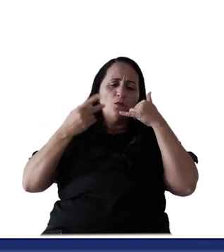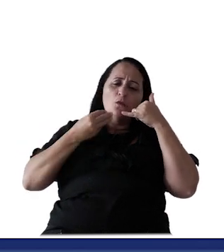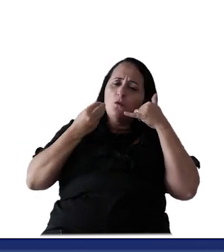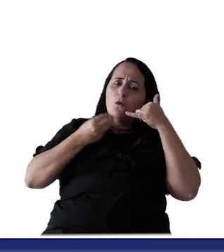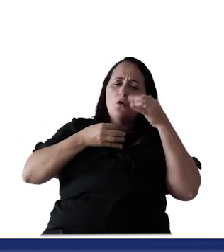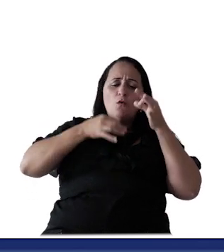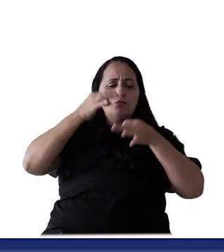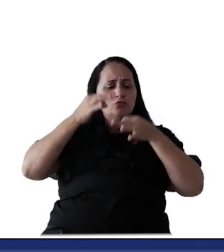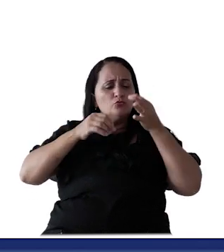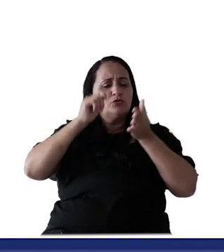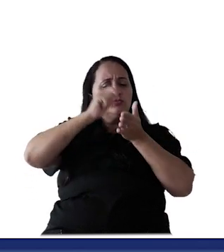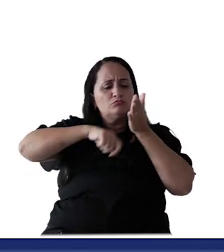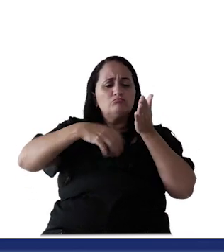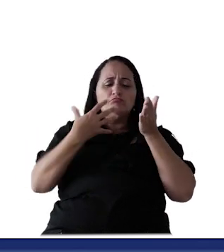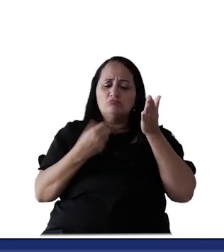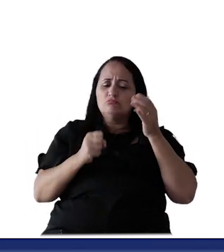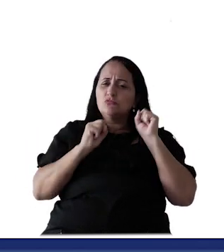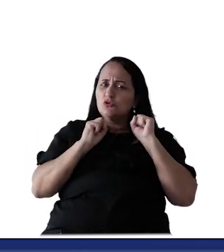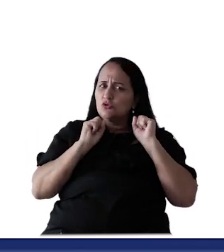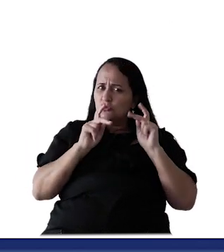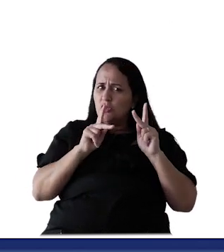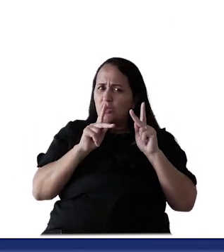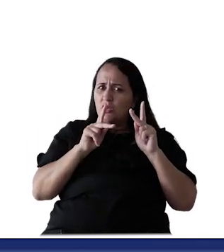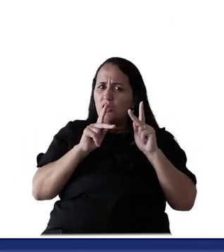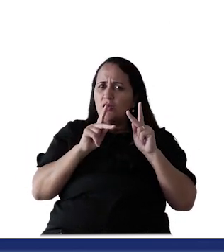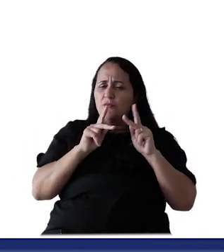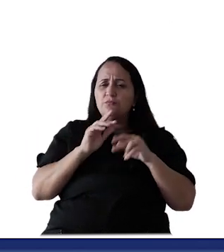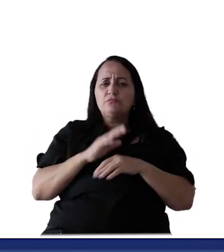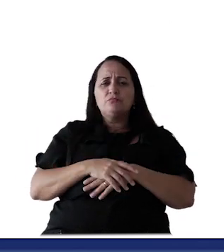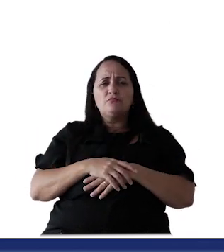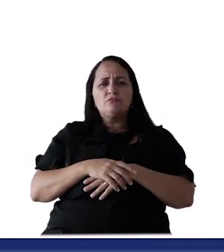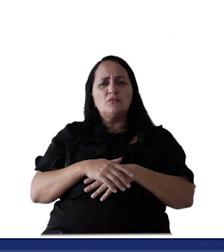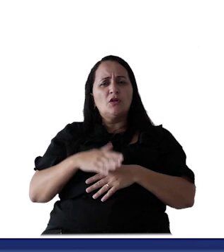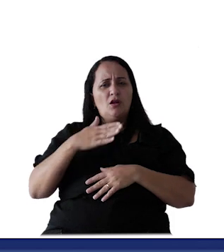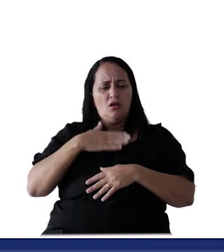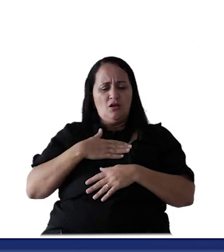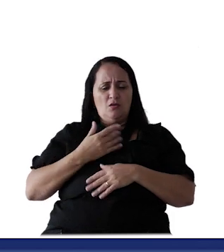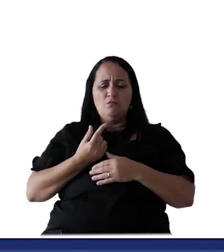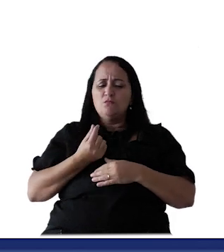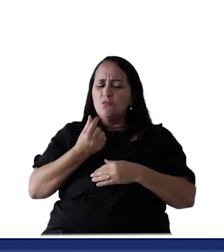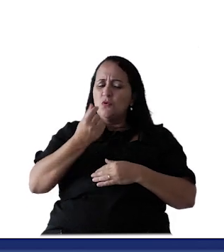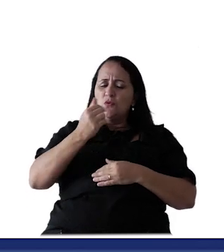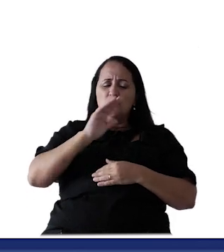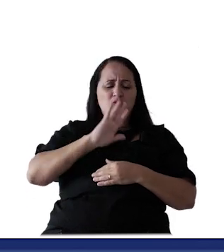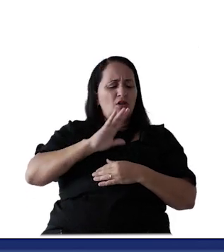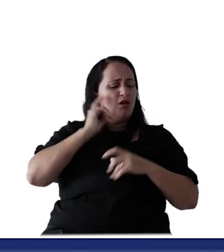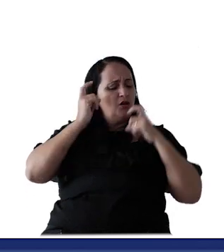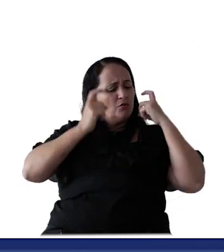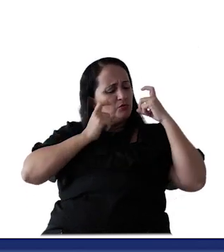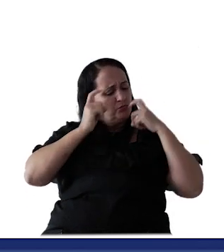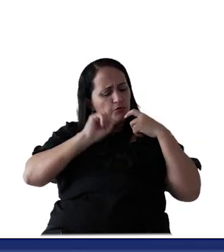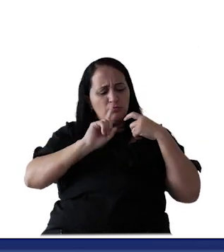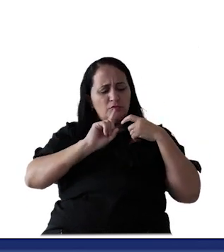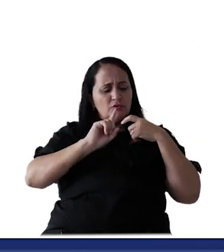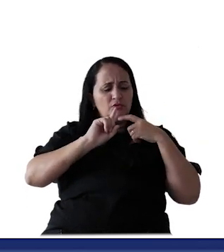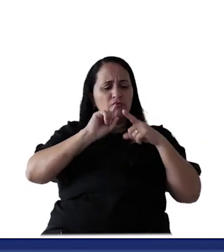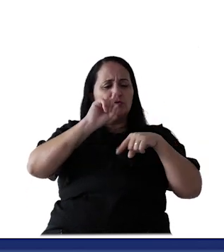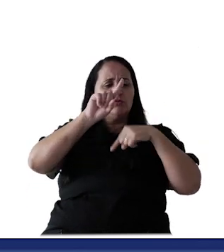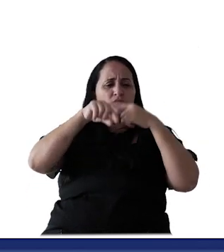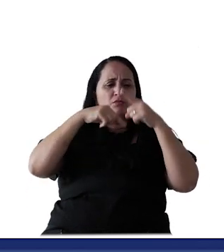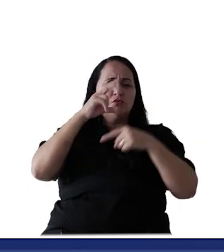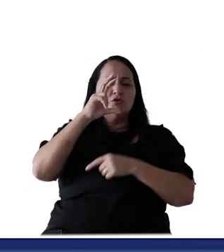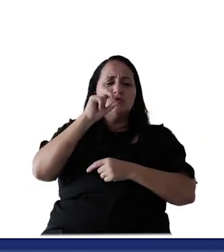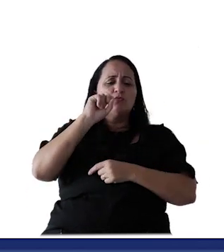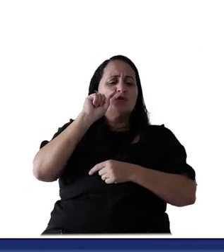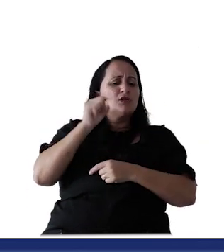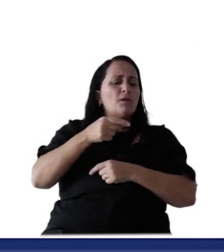parecer favorável. Sei. Como? Meus honorários? Não se preocupe. O senhor pode pagar os outros 50